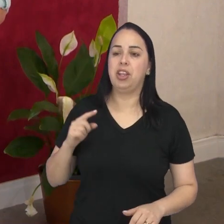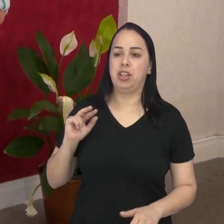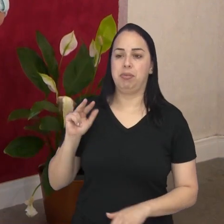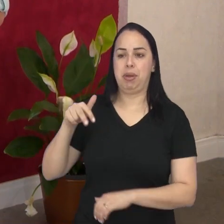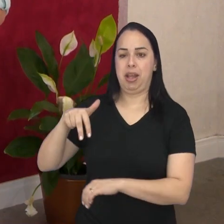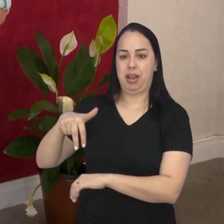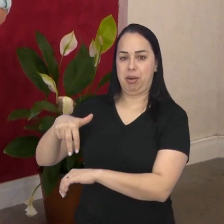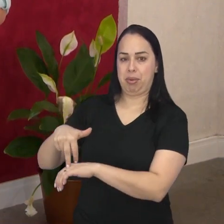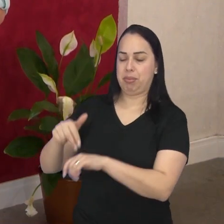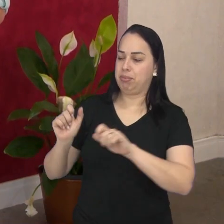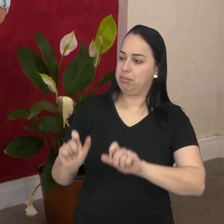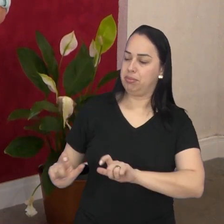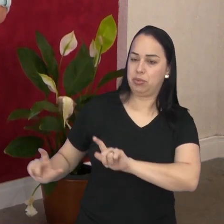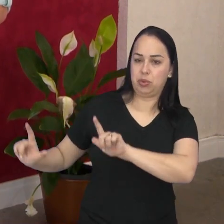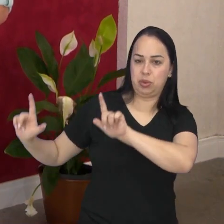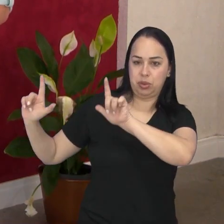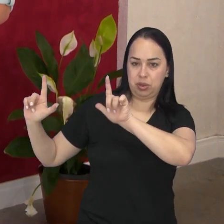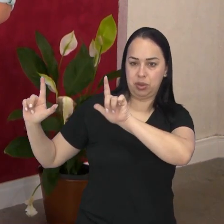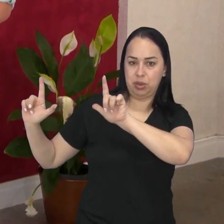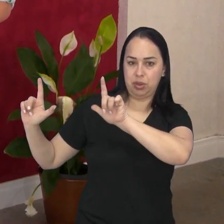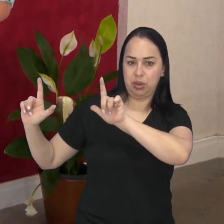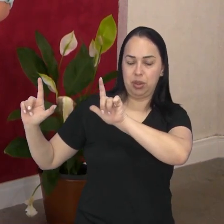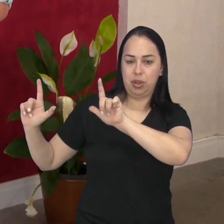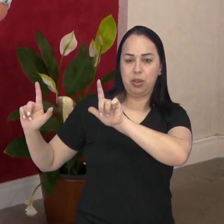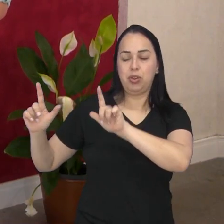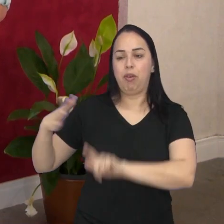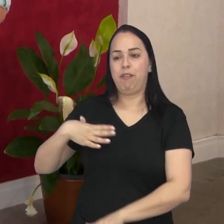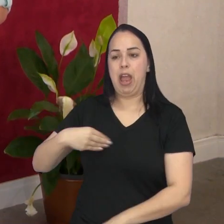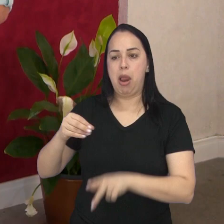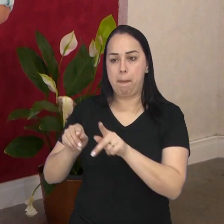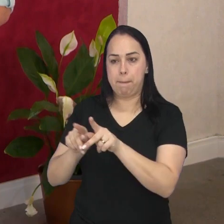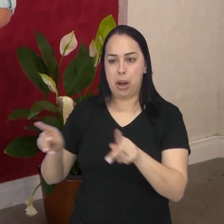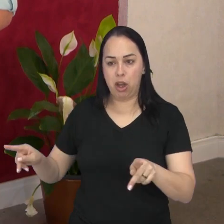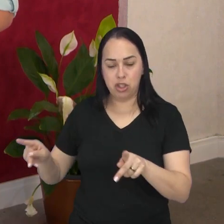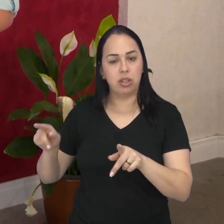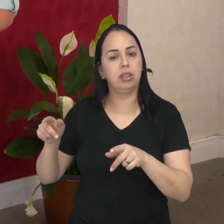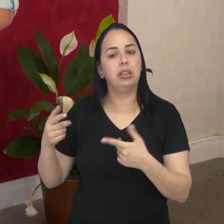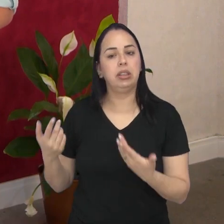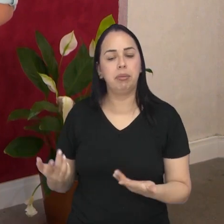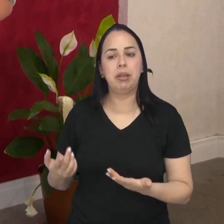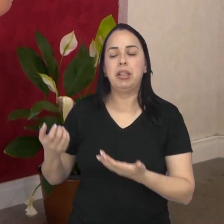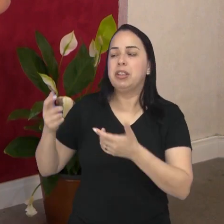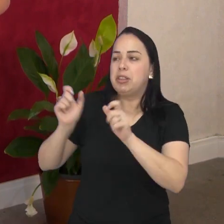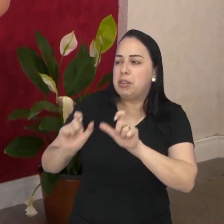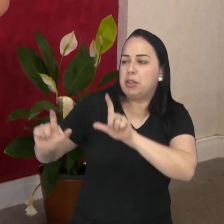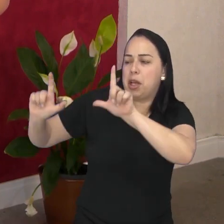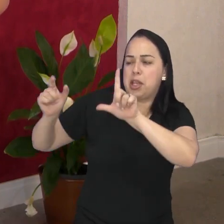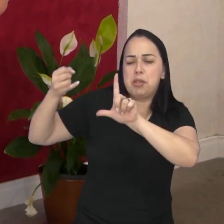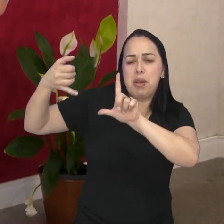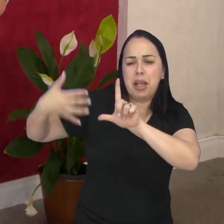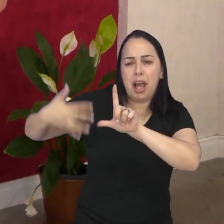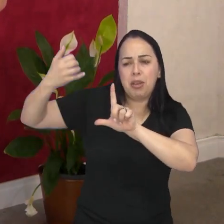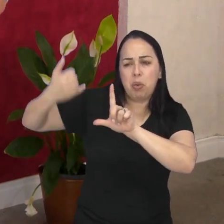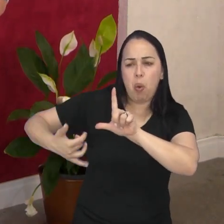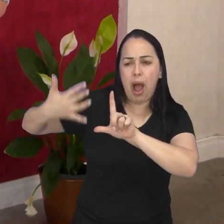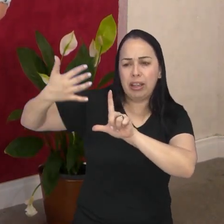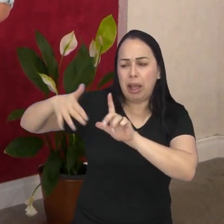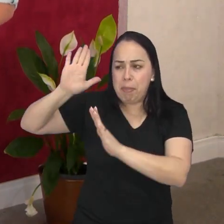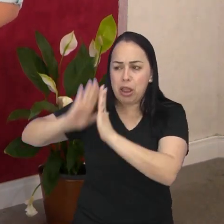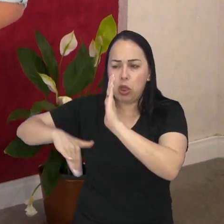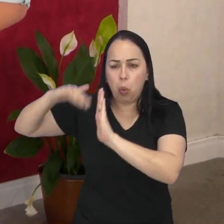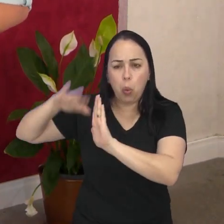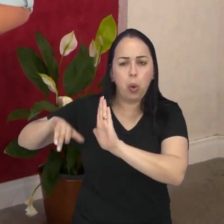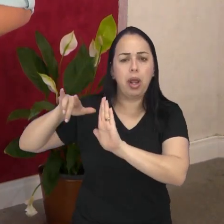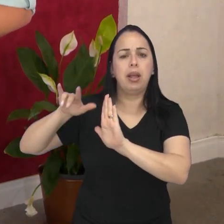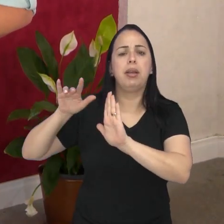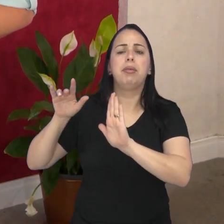foi programado. Aqui ao fundo nós temos um quadro do Filho Pródigo. Padre, eu sei que se a gente fosse falar desse quadro, a gente ia ficar o programa todo falando só desse quadro,